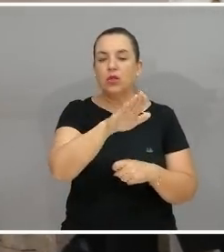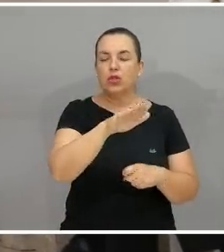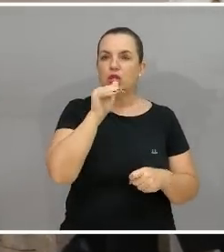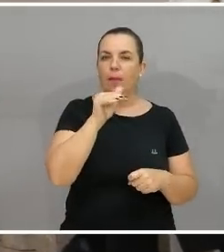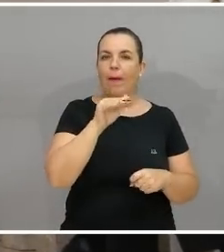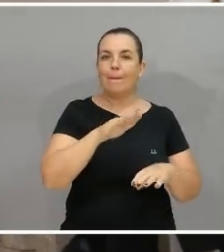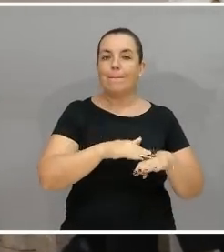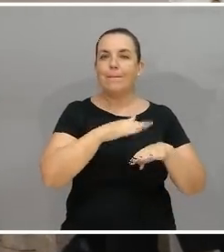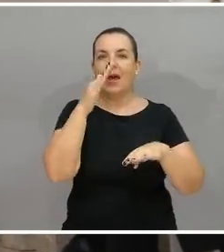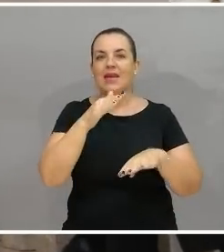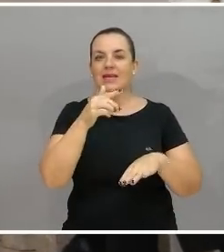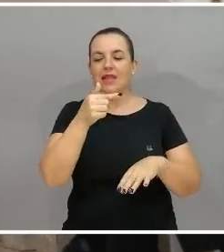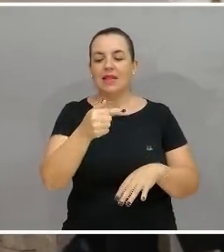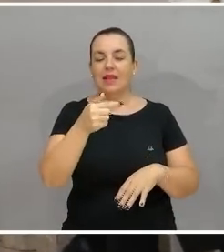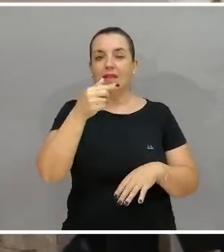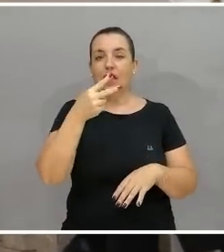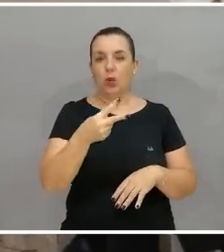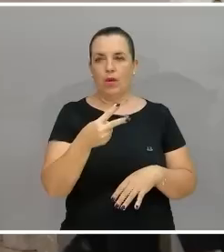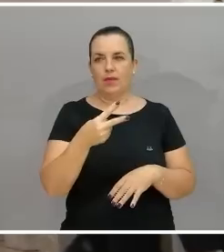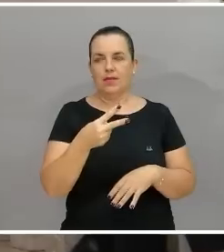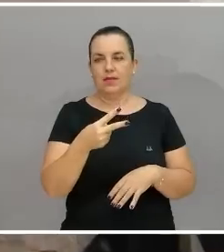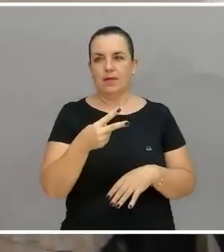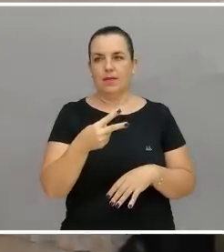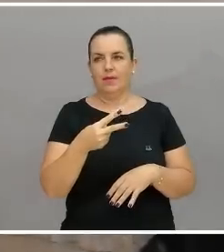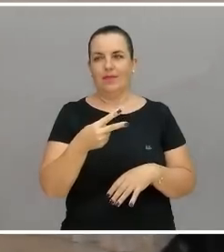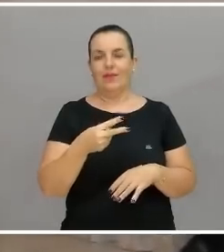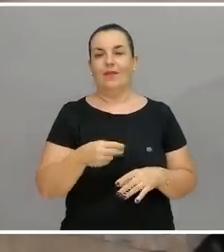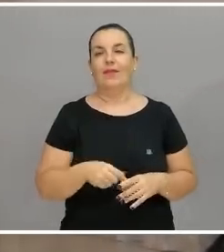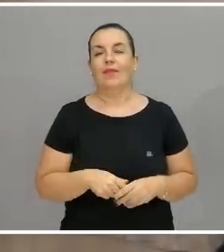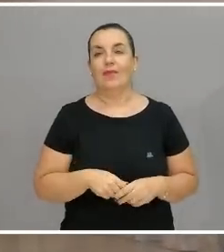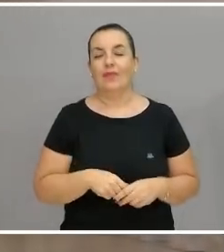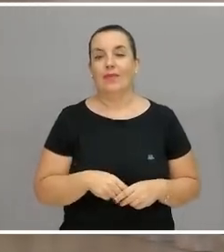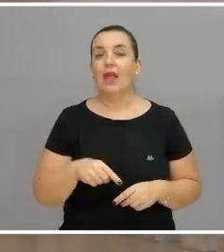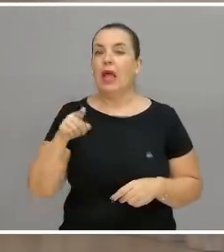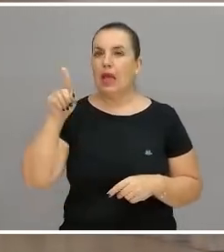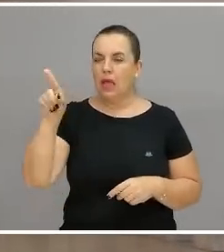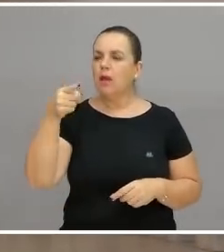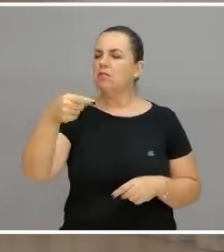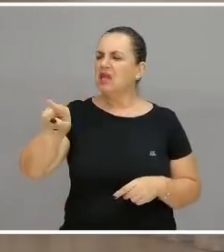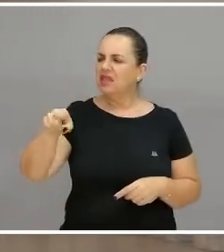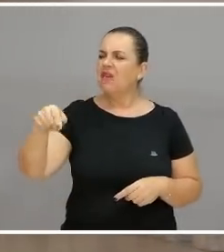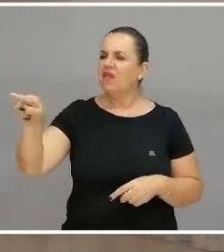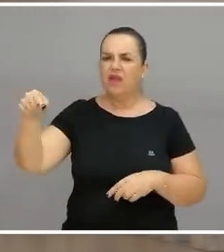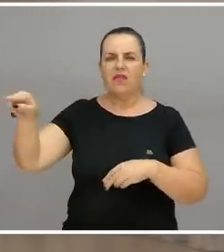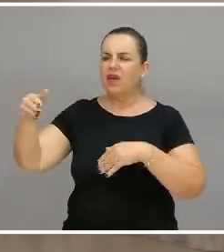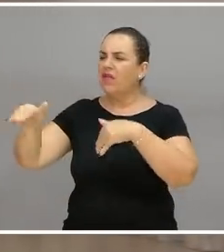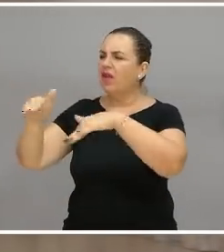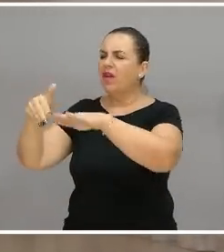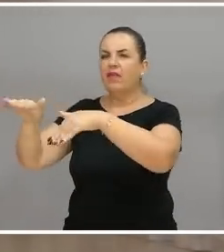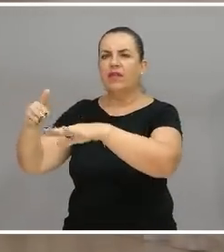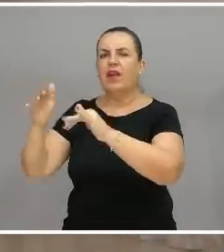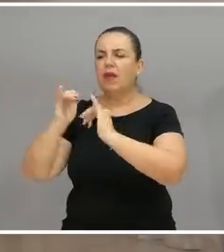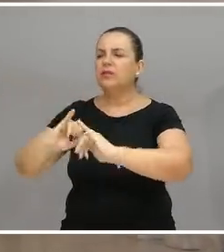são quanto? 72. E ele os envia. O evangelho de hoje é riquíssimo.